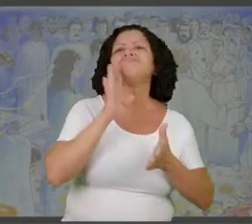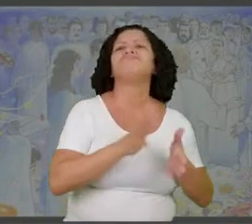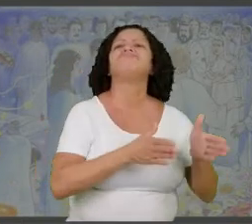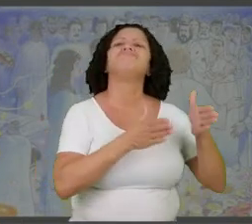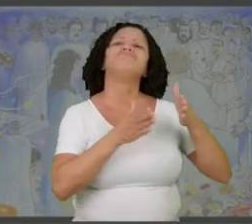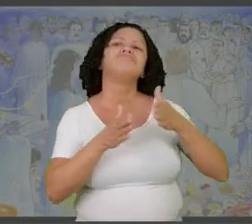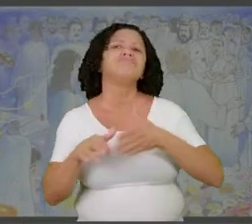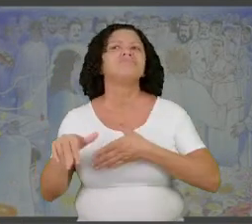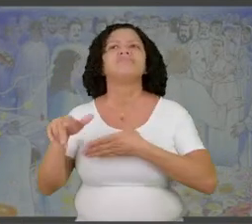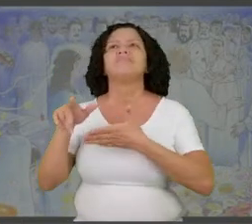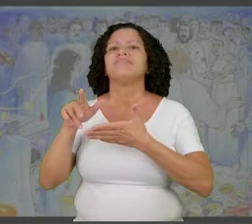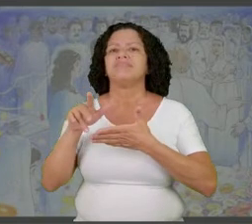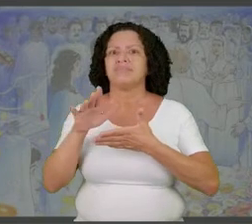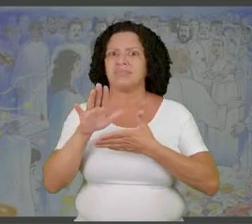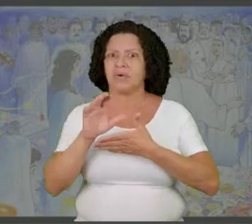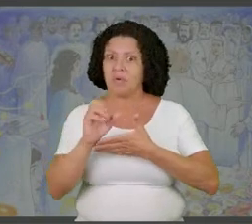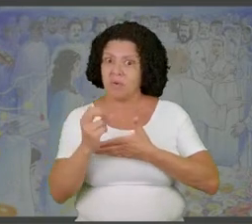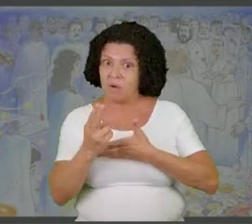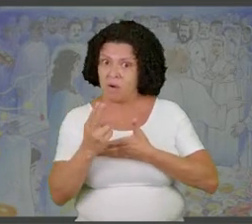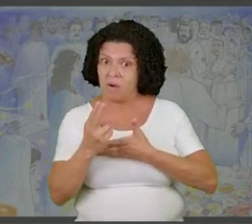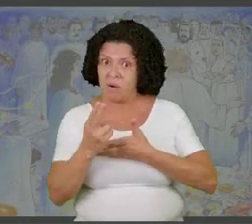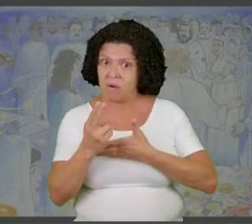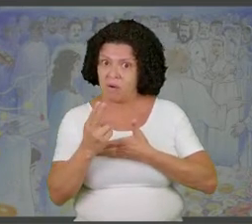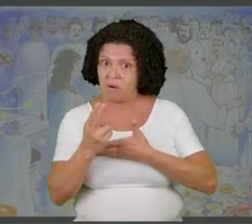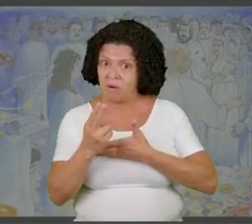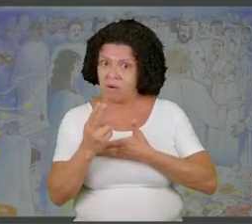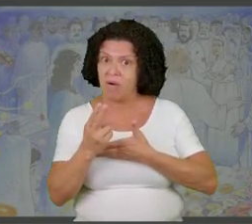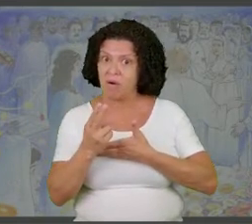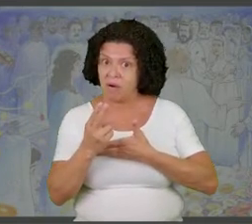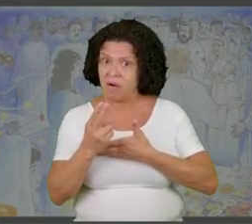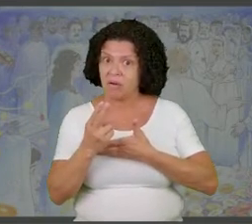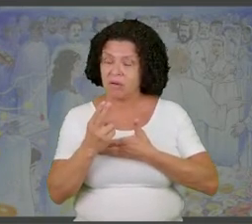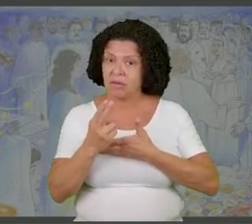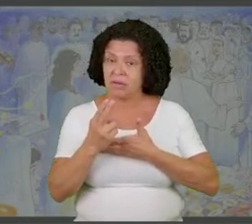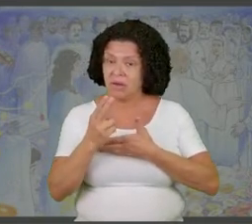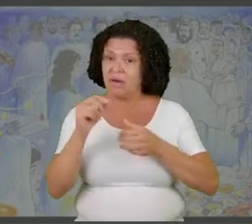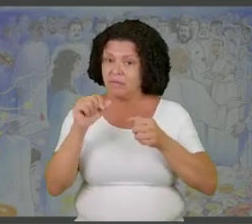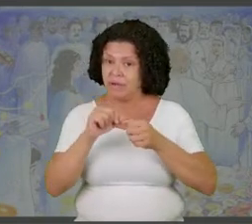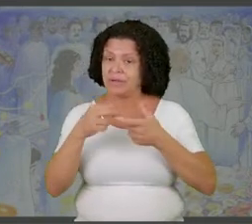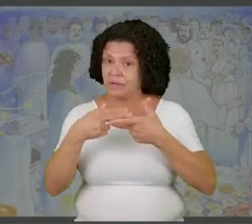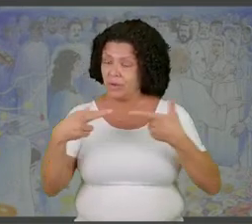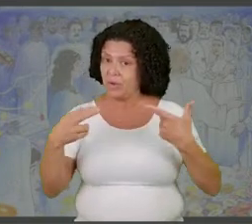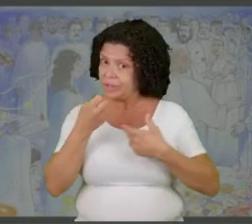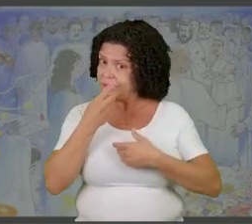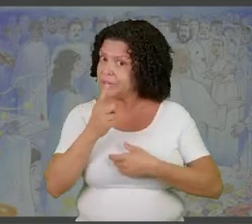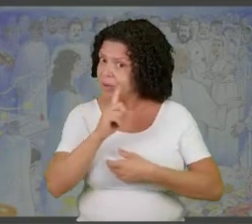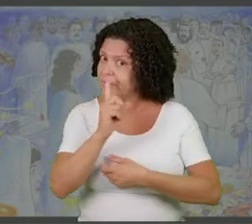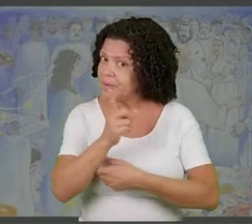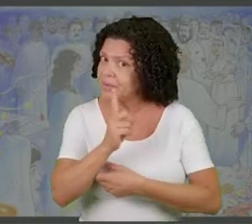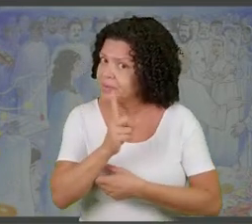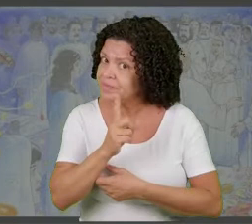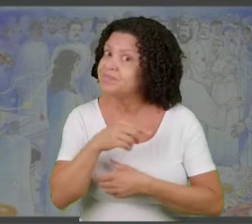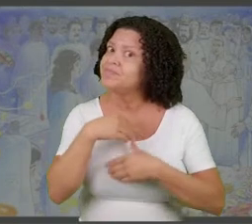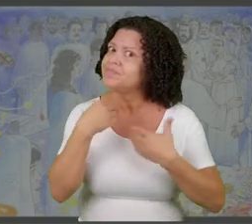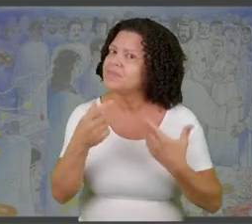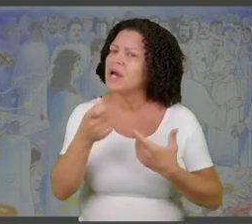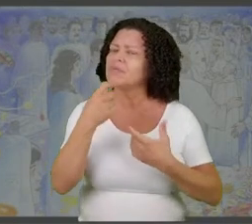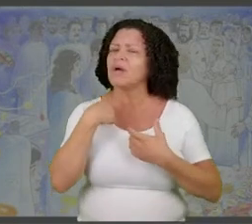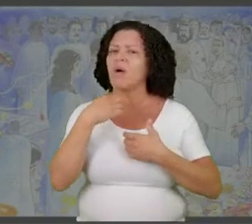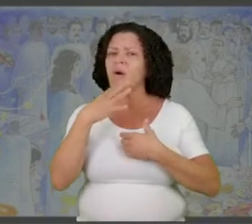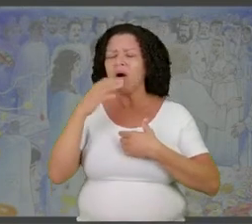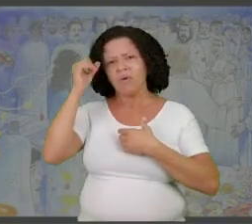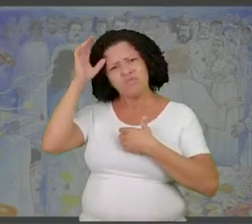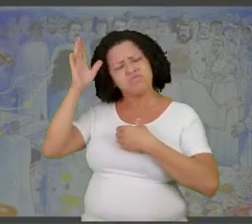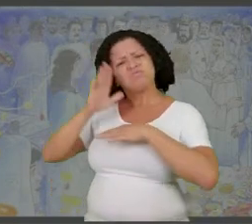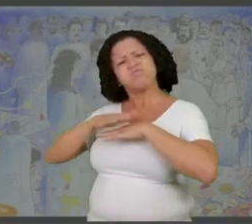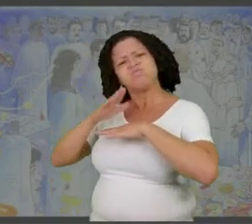caminhando legal, caminhando mais ou menos, ou caminhando dando umas cabeçadas, né?